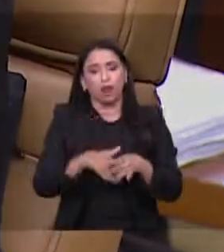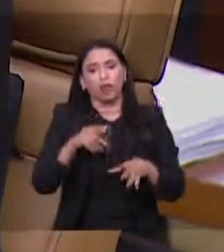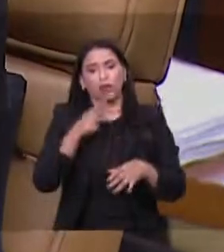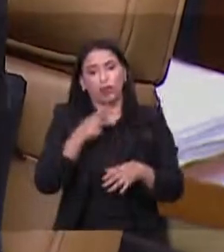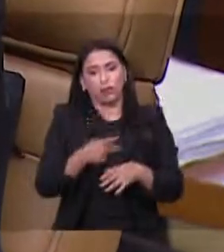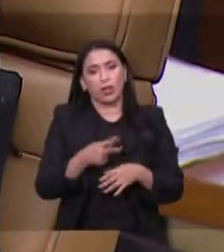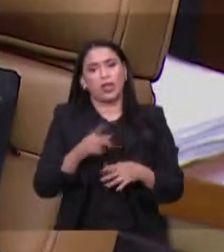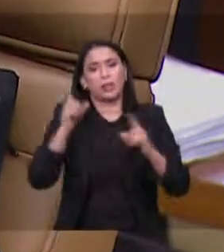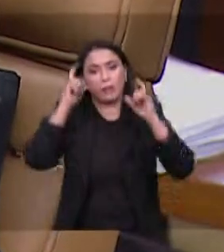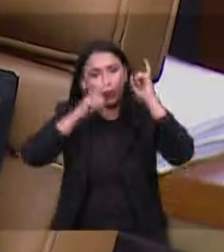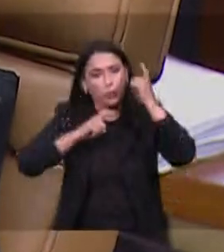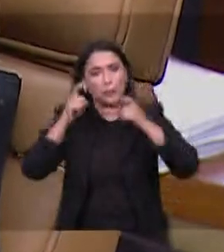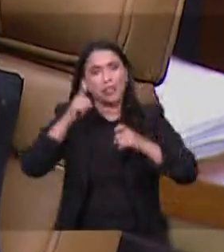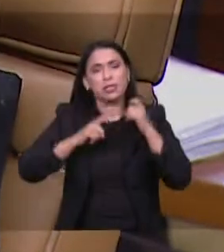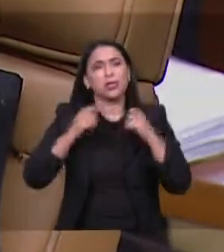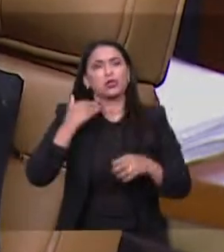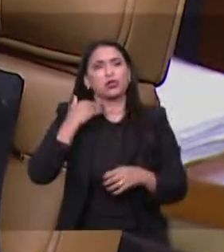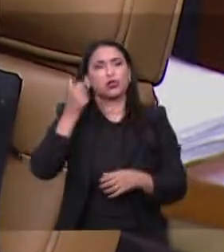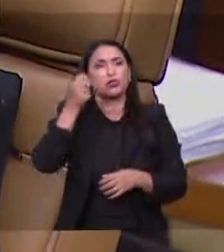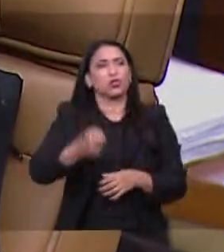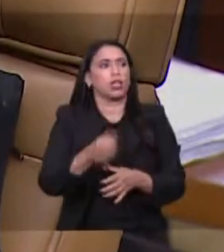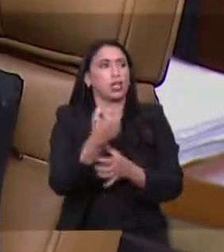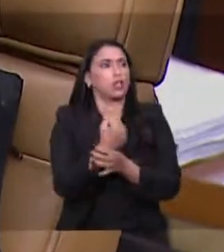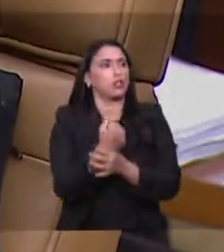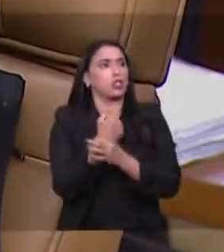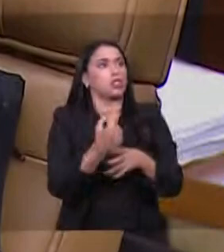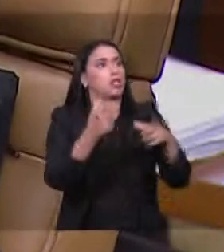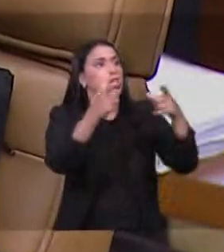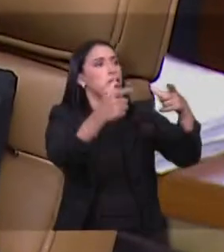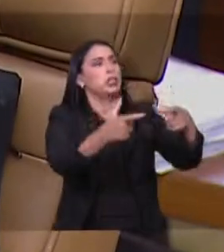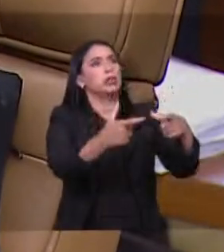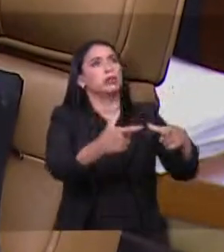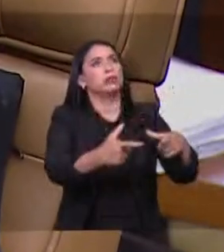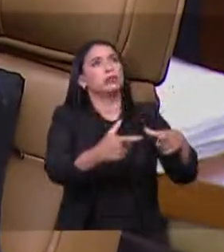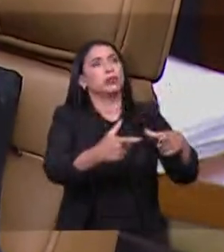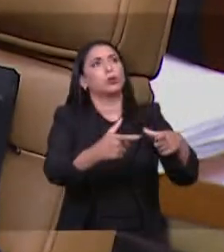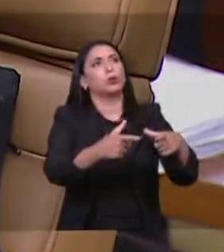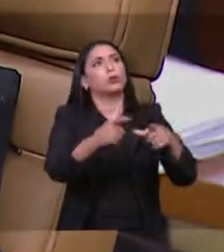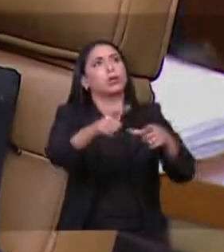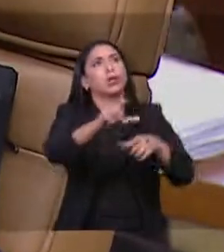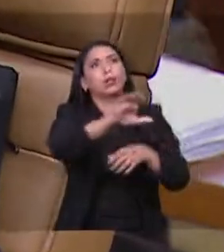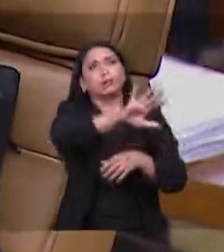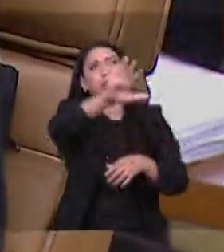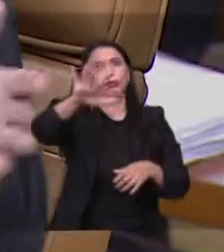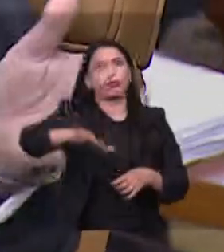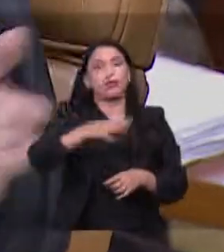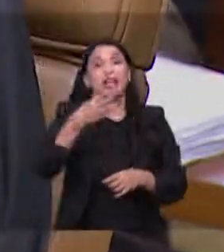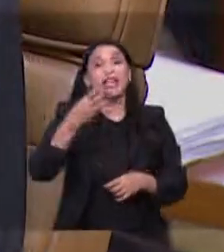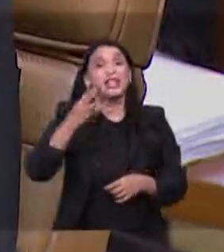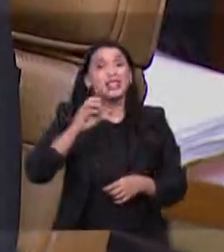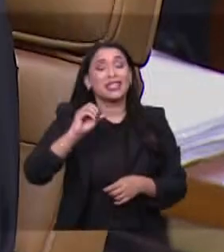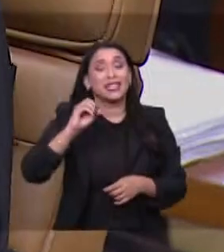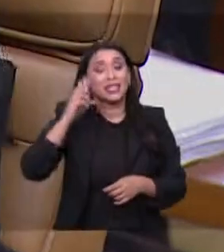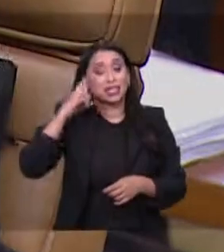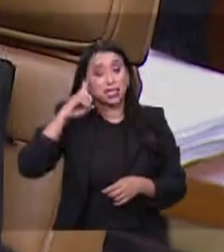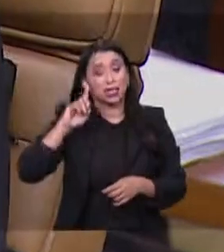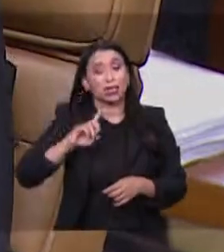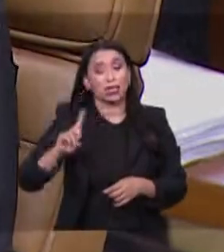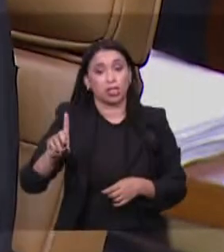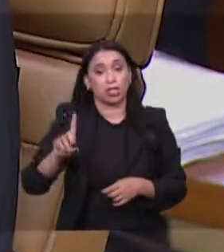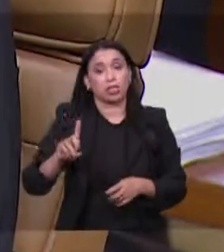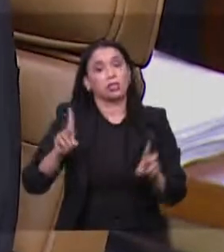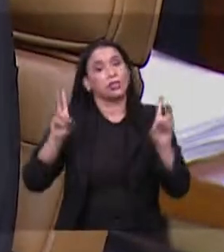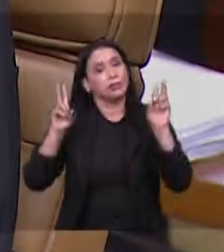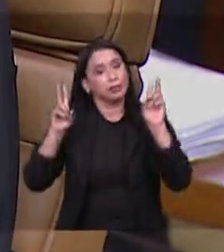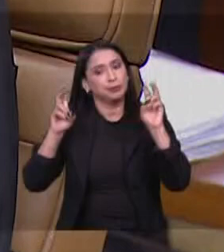de instalar esse juiz de garantia em 30 dias, que foi o prazo inicial, e aqui estamos verificando que a